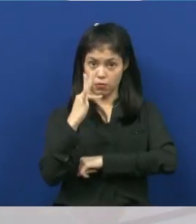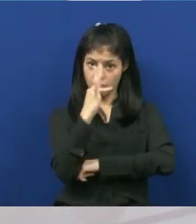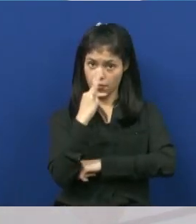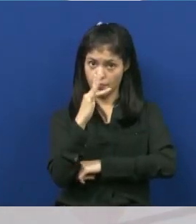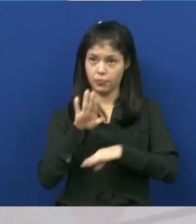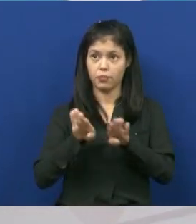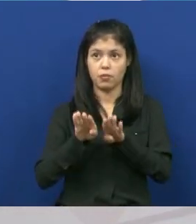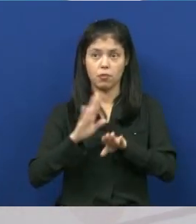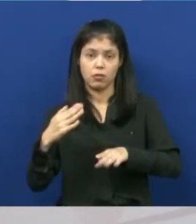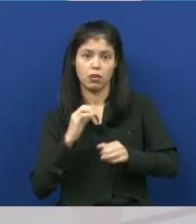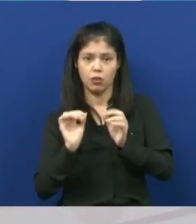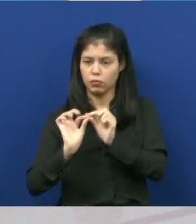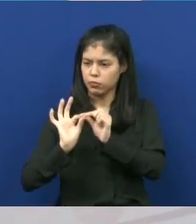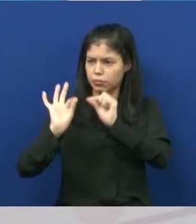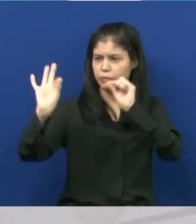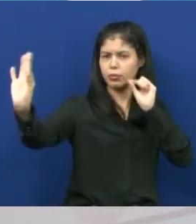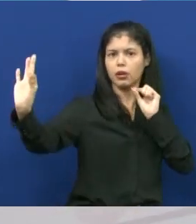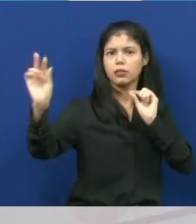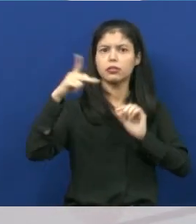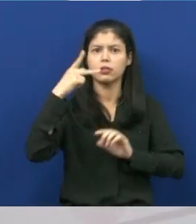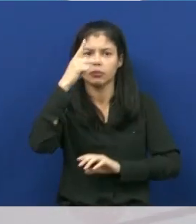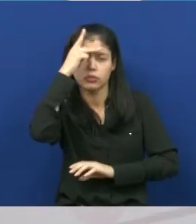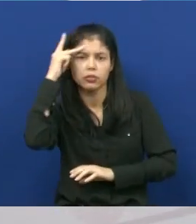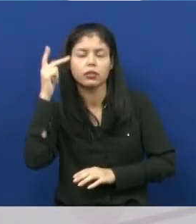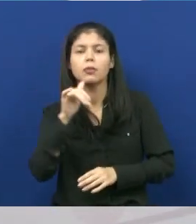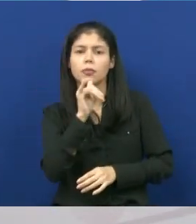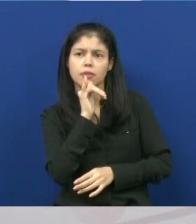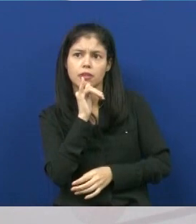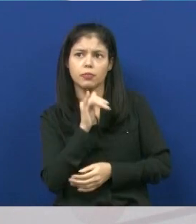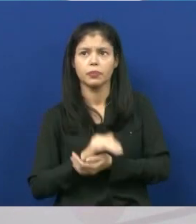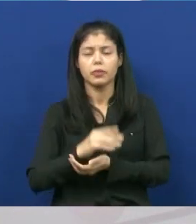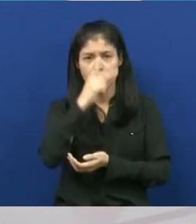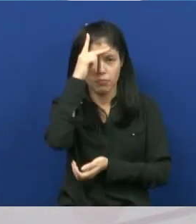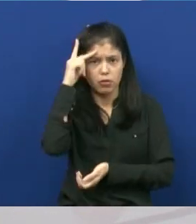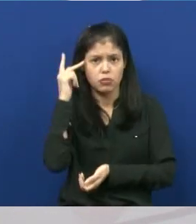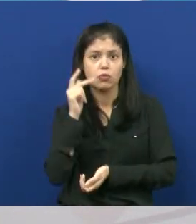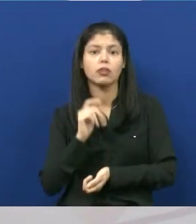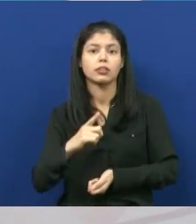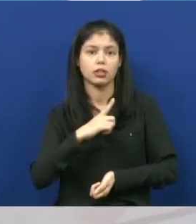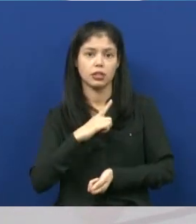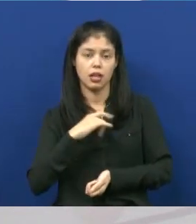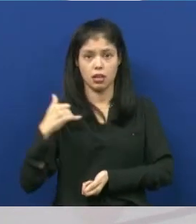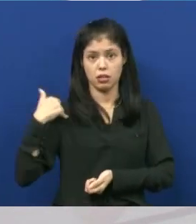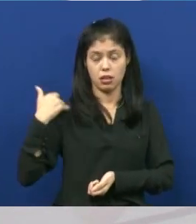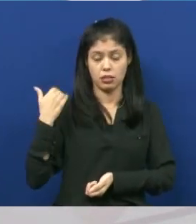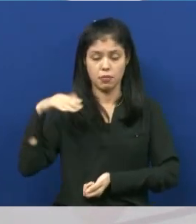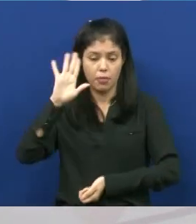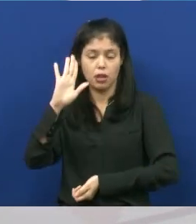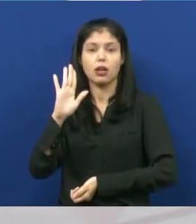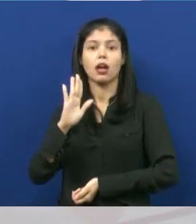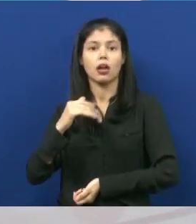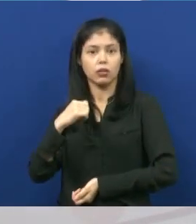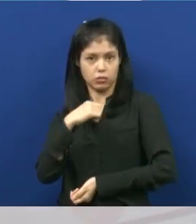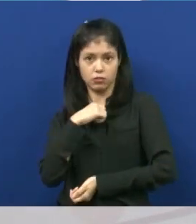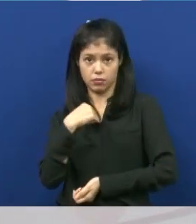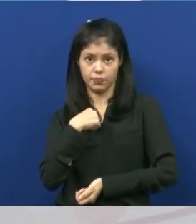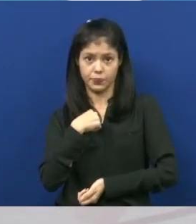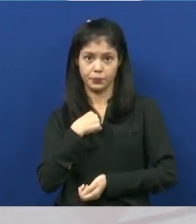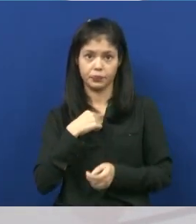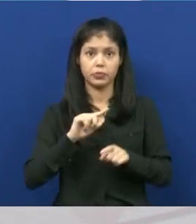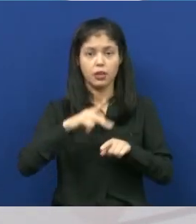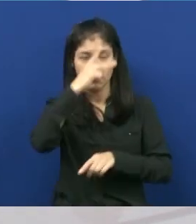eu tenho distância daqueles que estou falando. Por exemplo, pessoas que têm idades maiores que eu, mais avançadas que